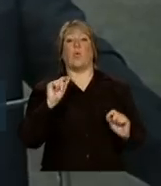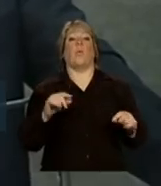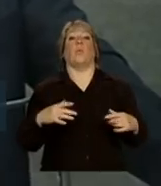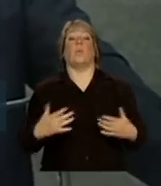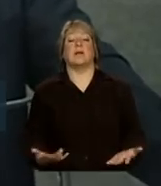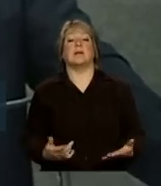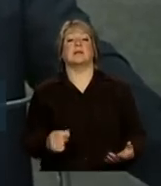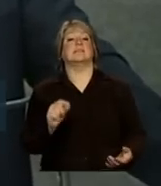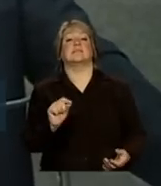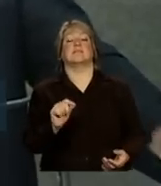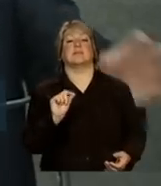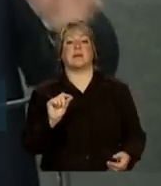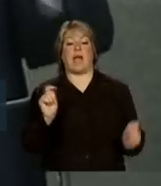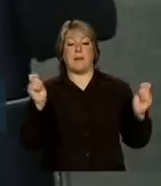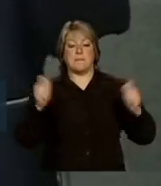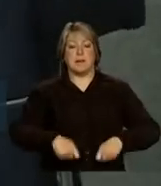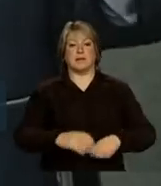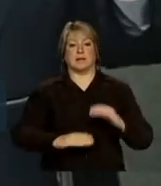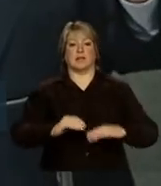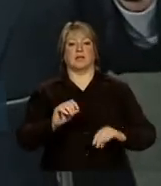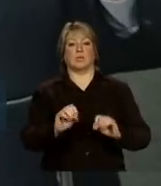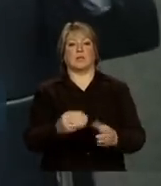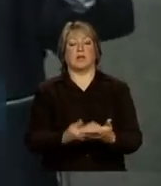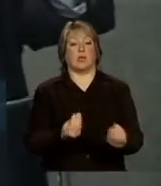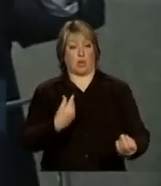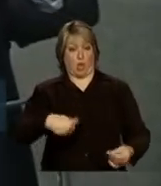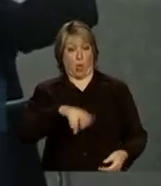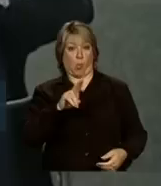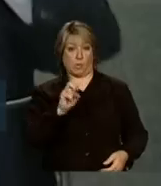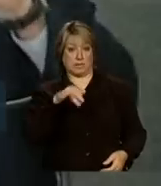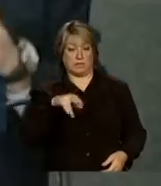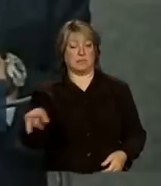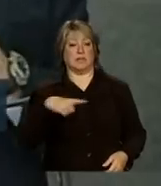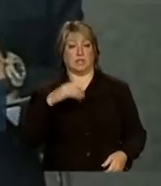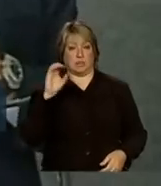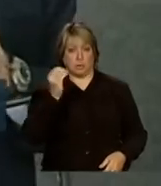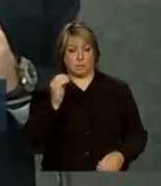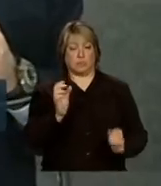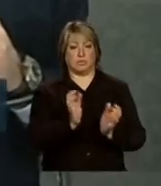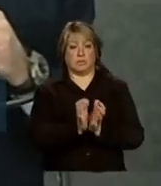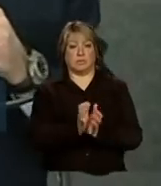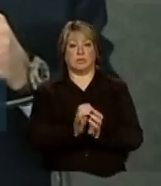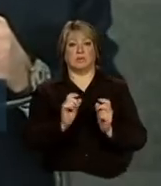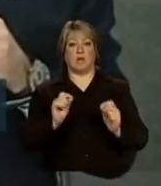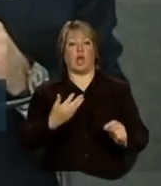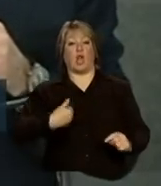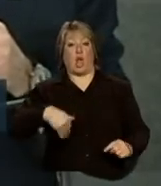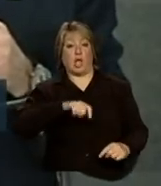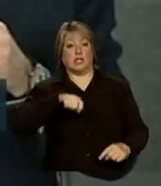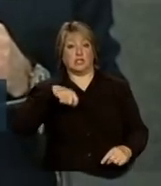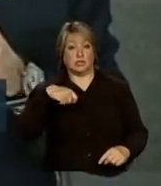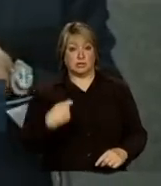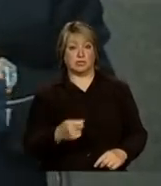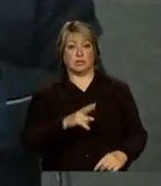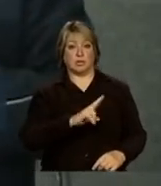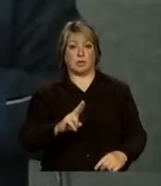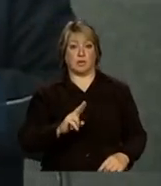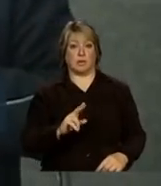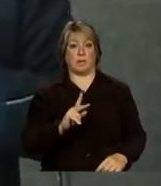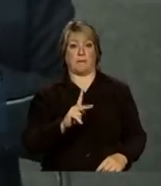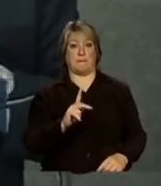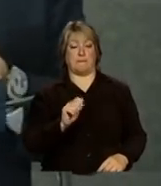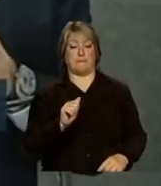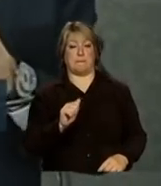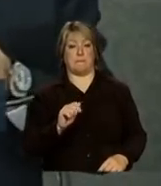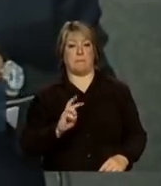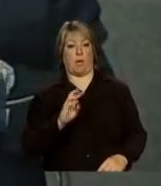e educação na nossa Usina no Rio Grande do Sul nós chamamos de power off power on